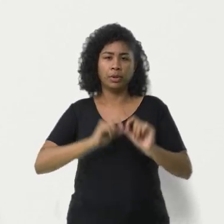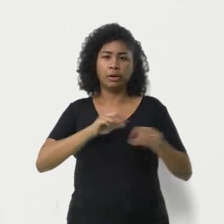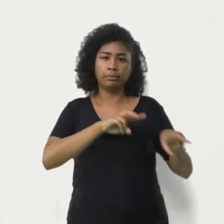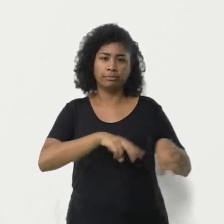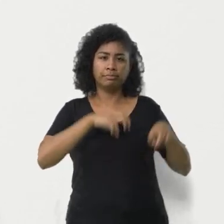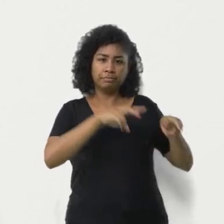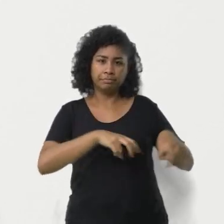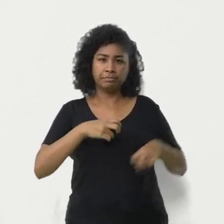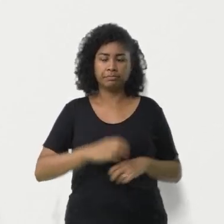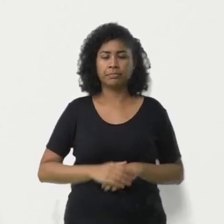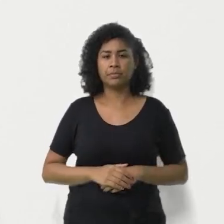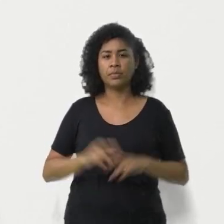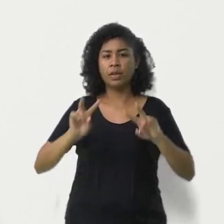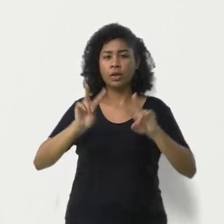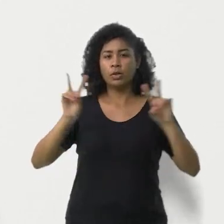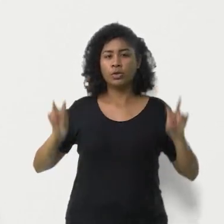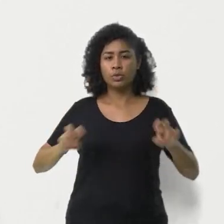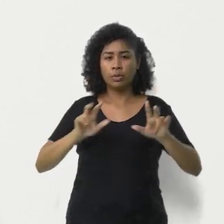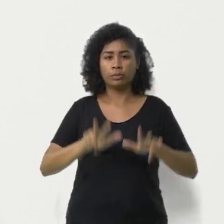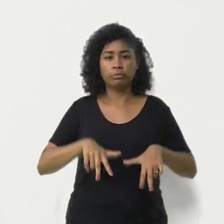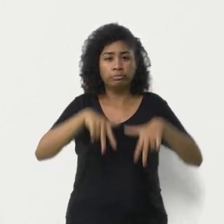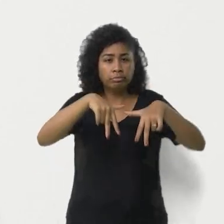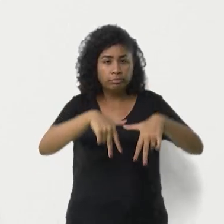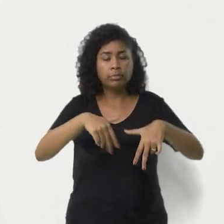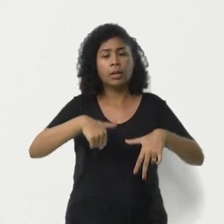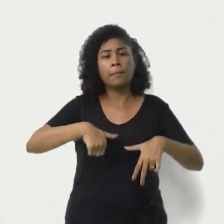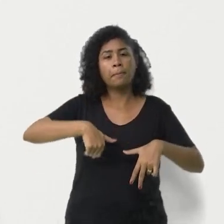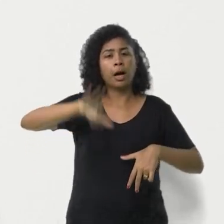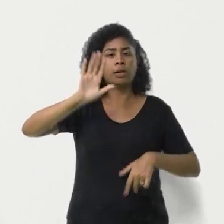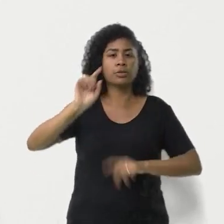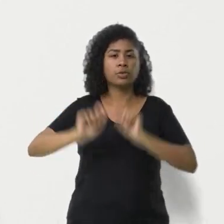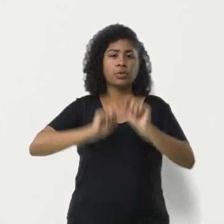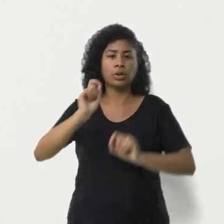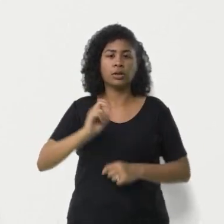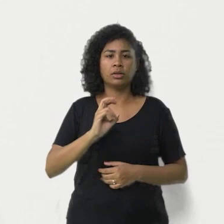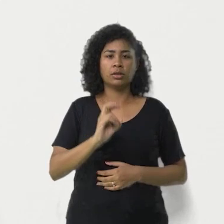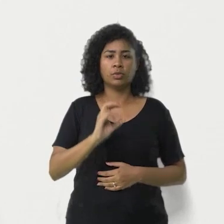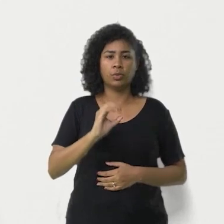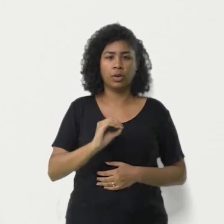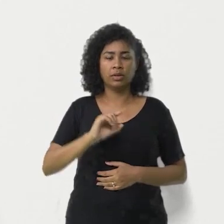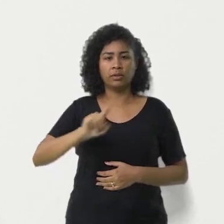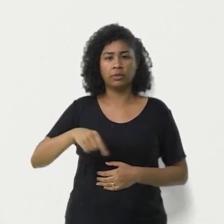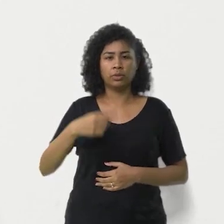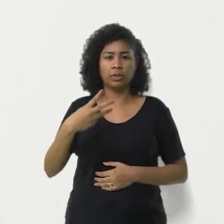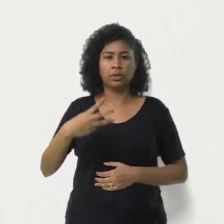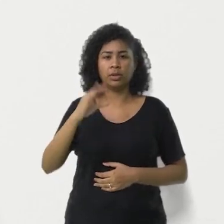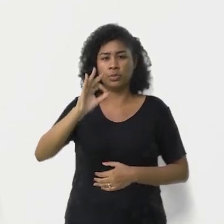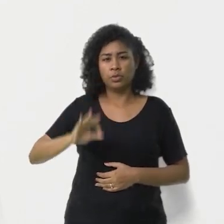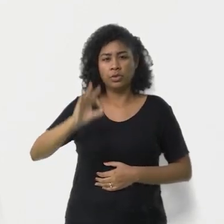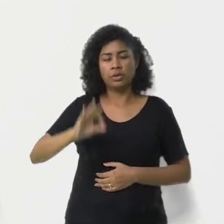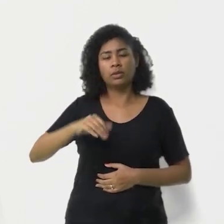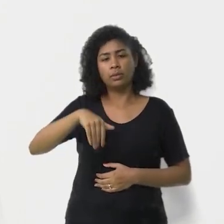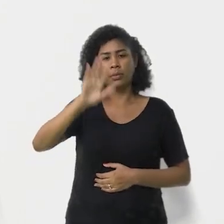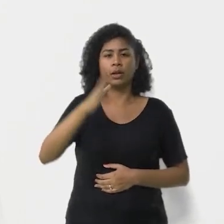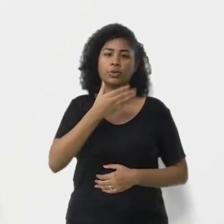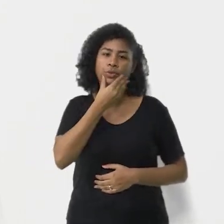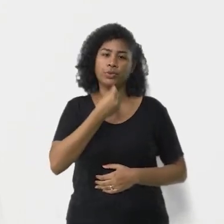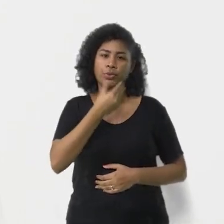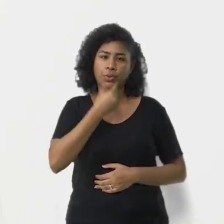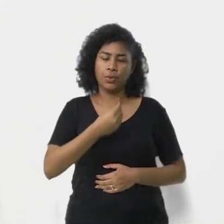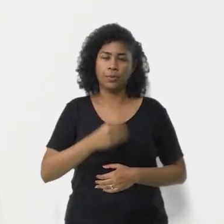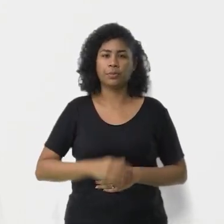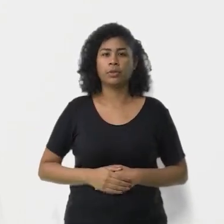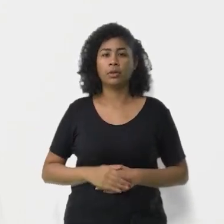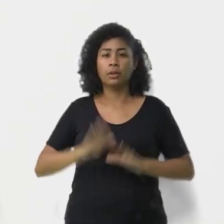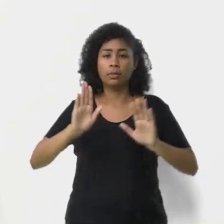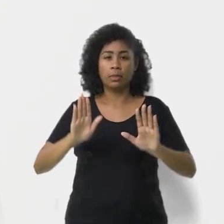maior quantidade vai ser a de em torno aí de 50,3% a masculina, né? E já o